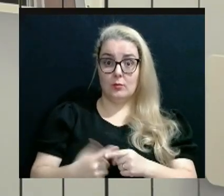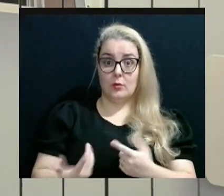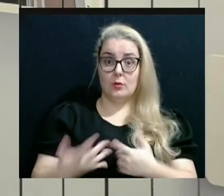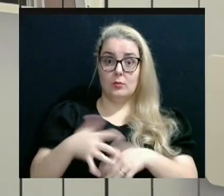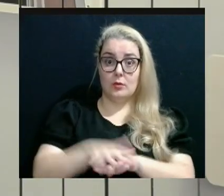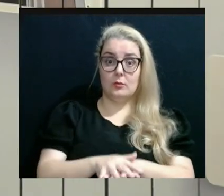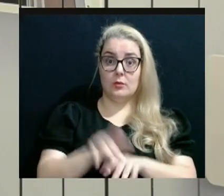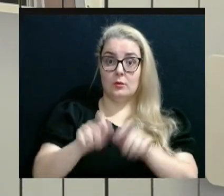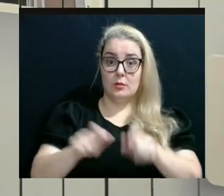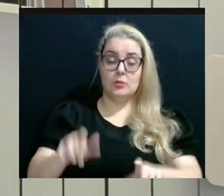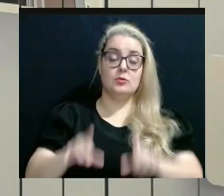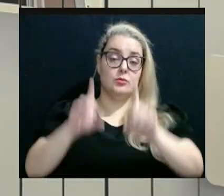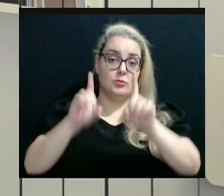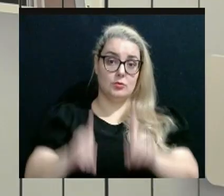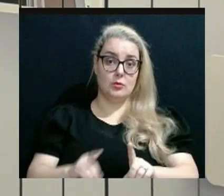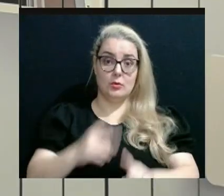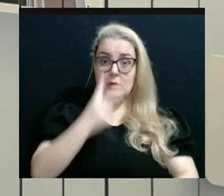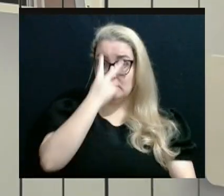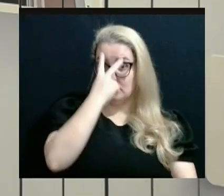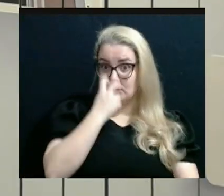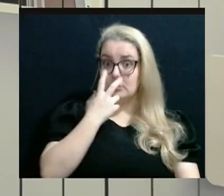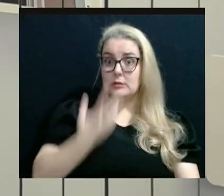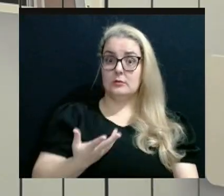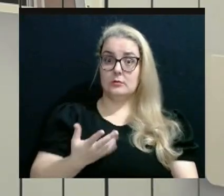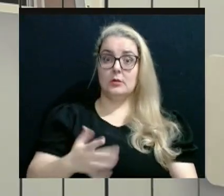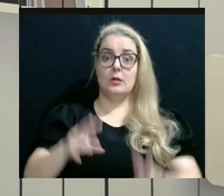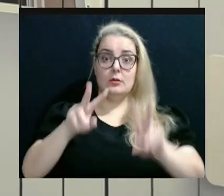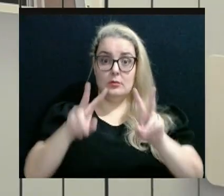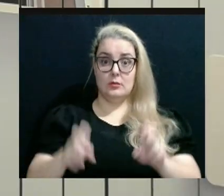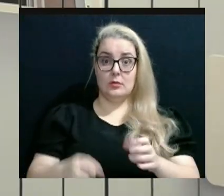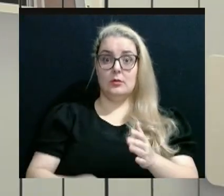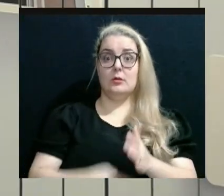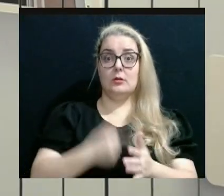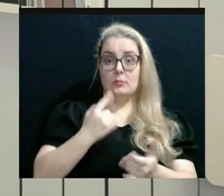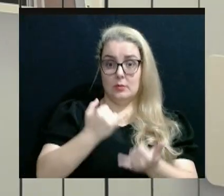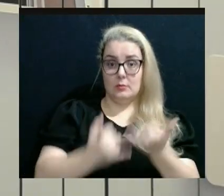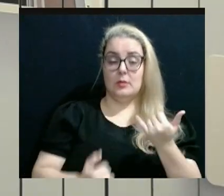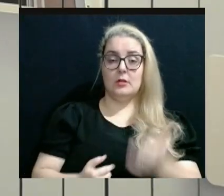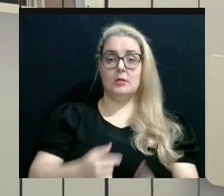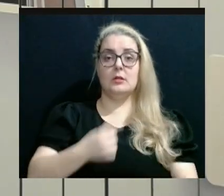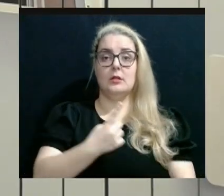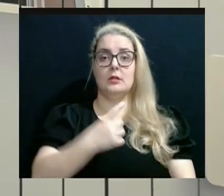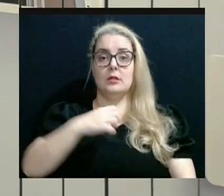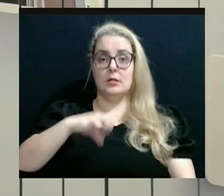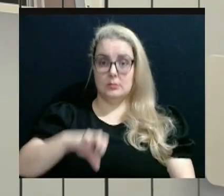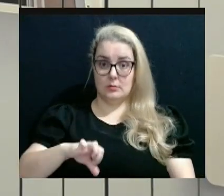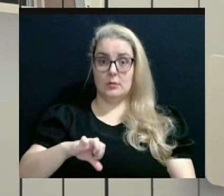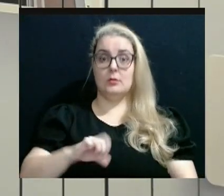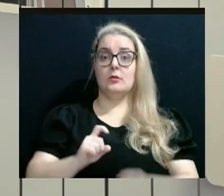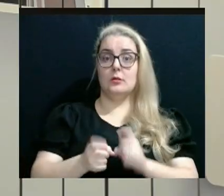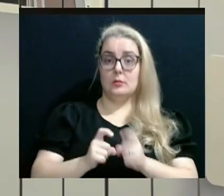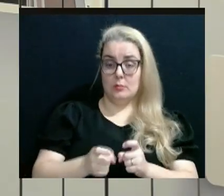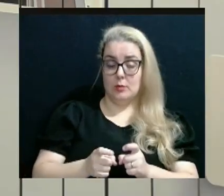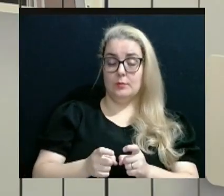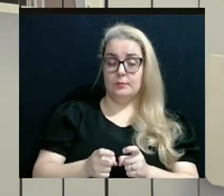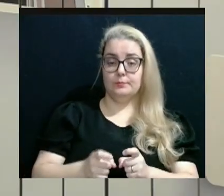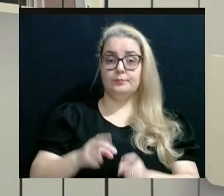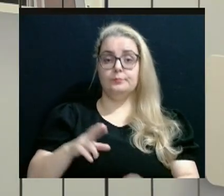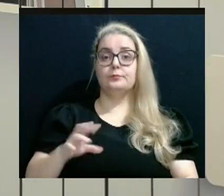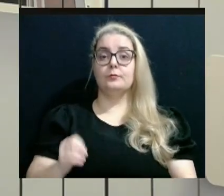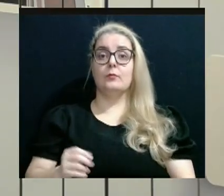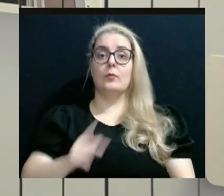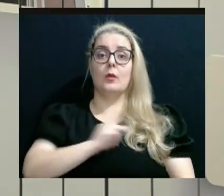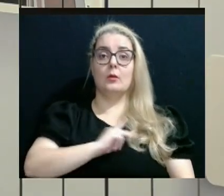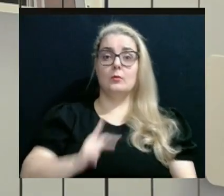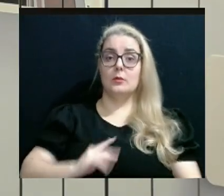com deficiência visual foi tema da primeira parte da 19ª reunião ordinária. O presidente da Câmara, o vereador